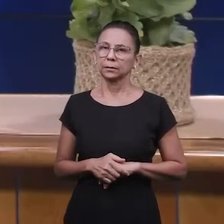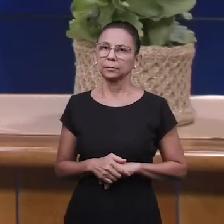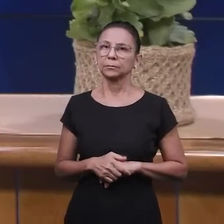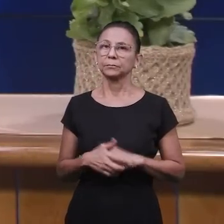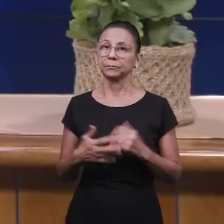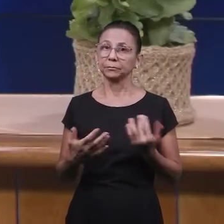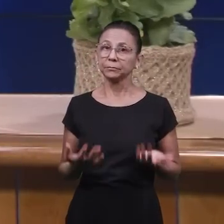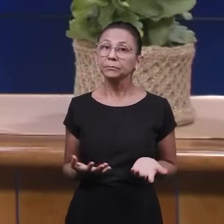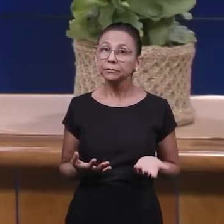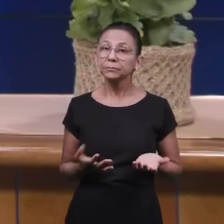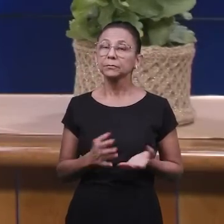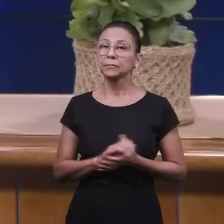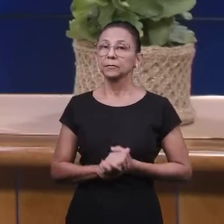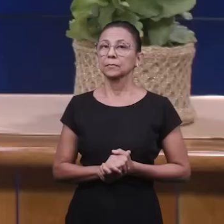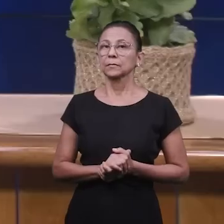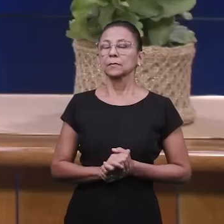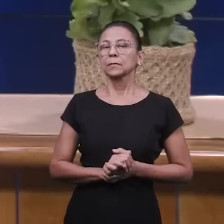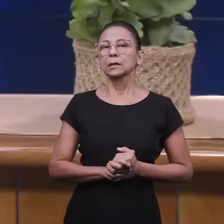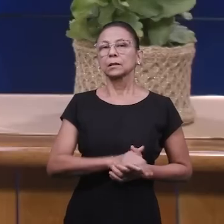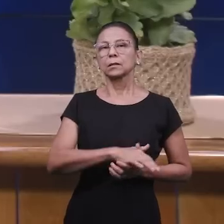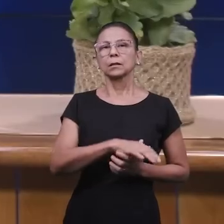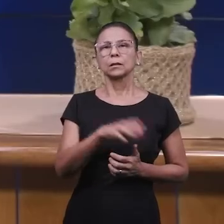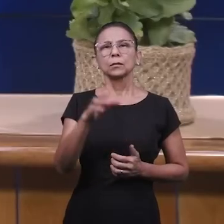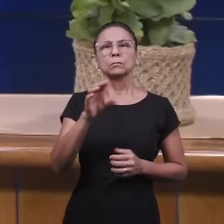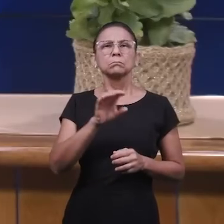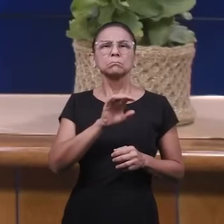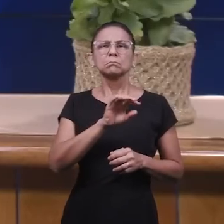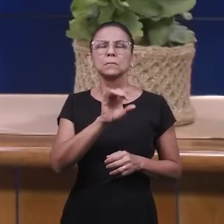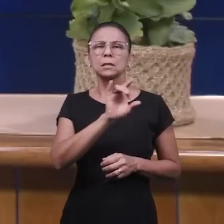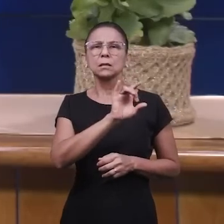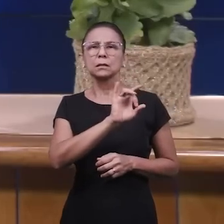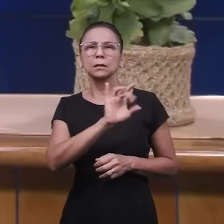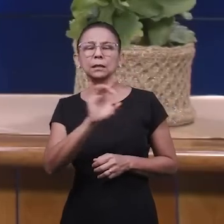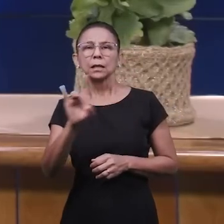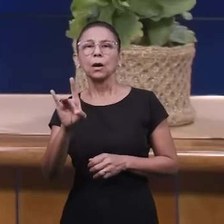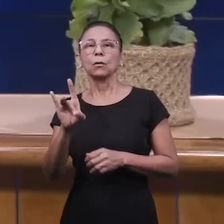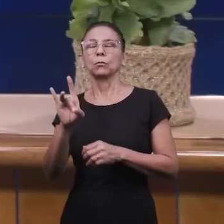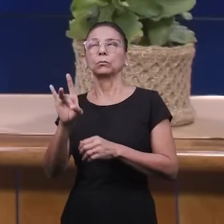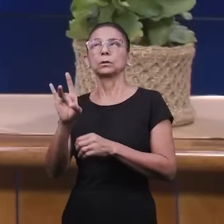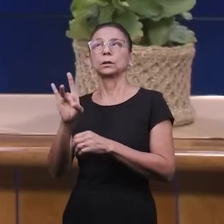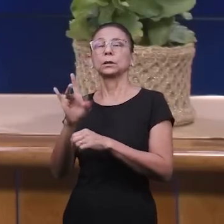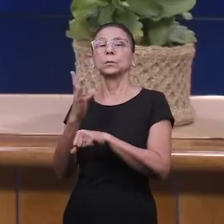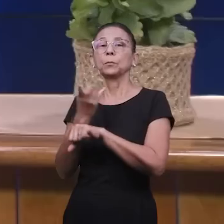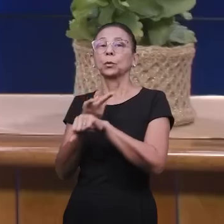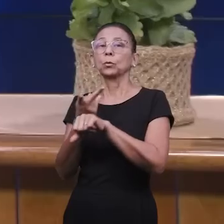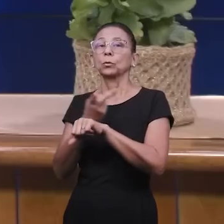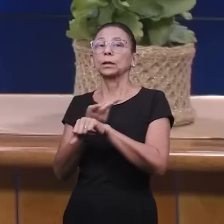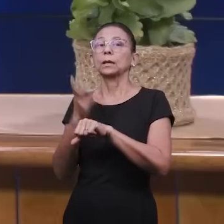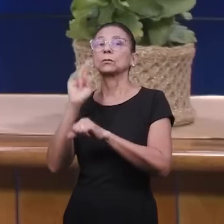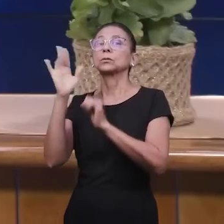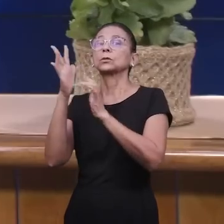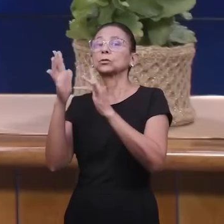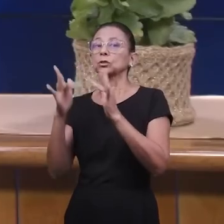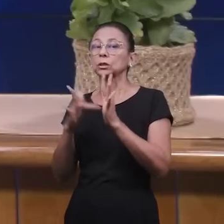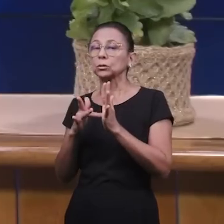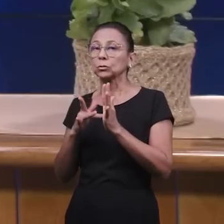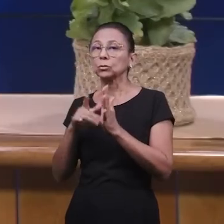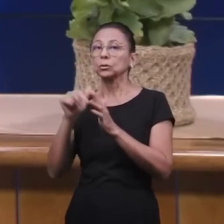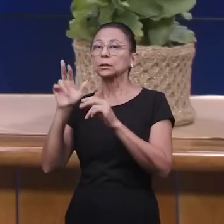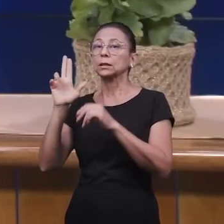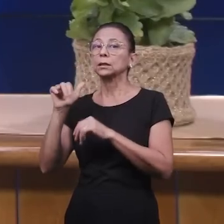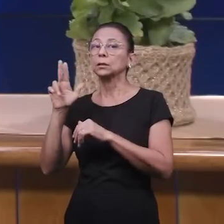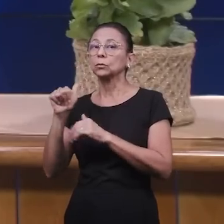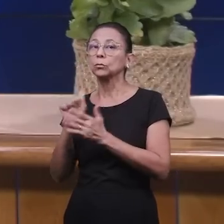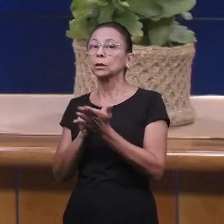dá um sentido de continuidade. É o que vem e continua vindo. Olha o processo. O que vem e